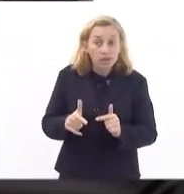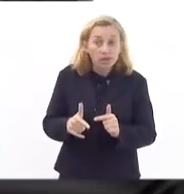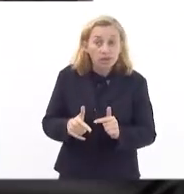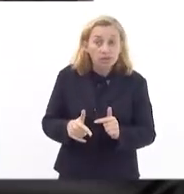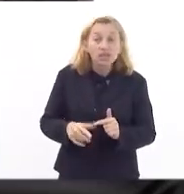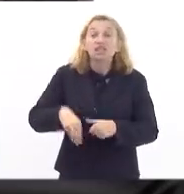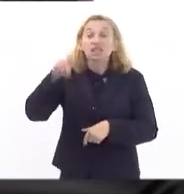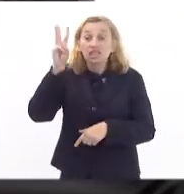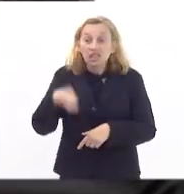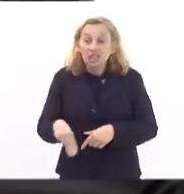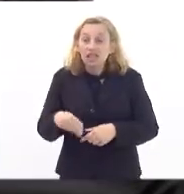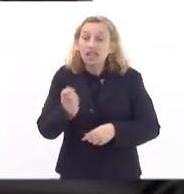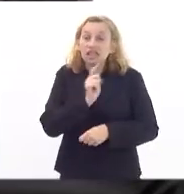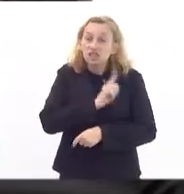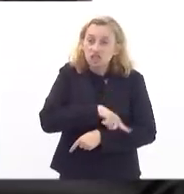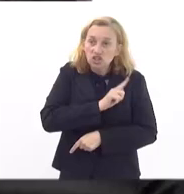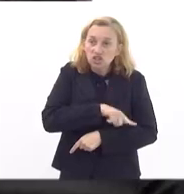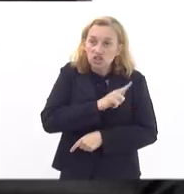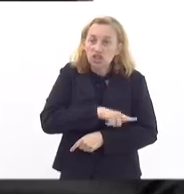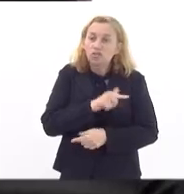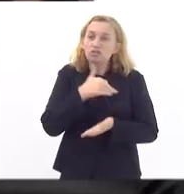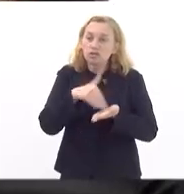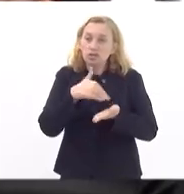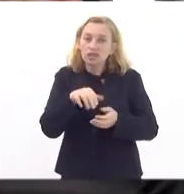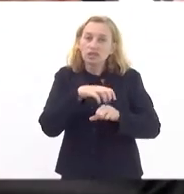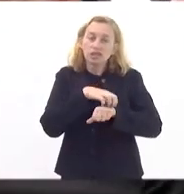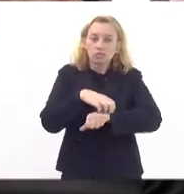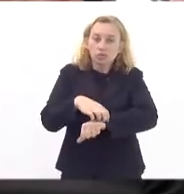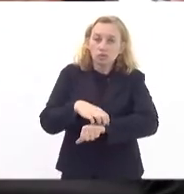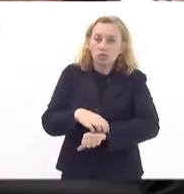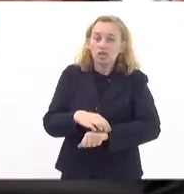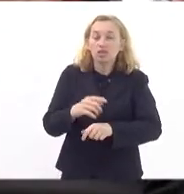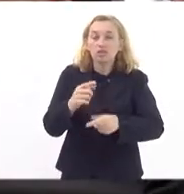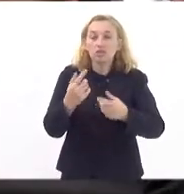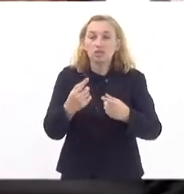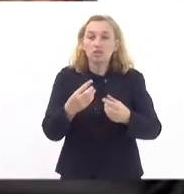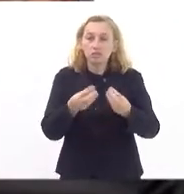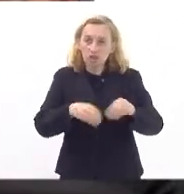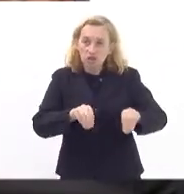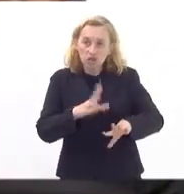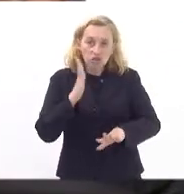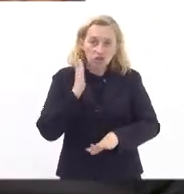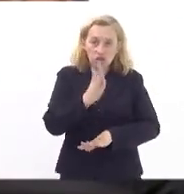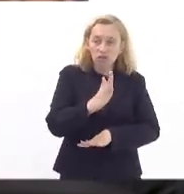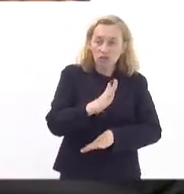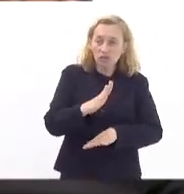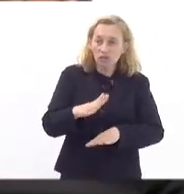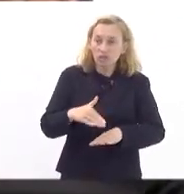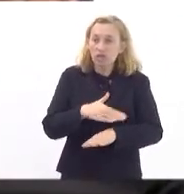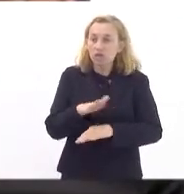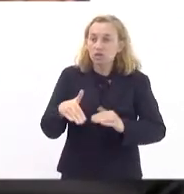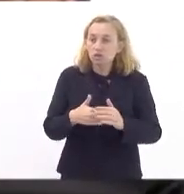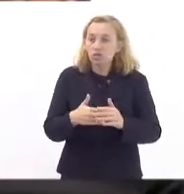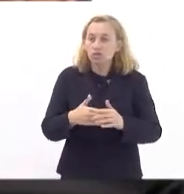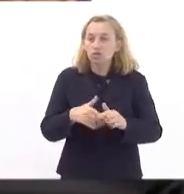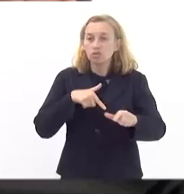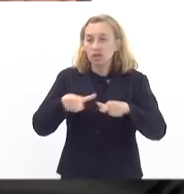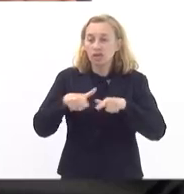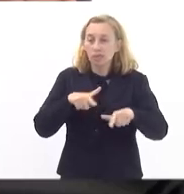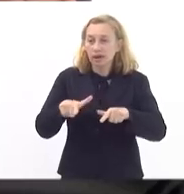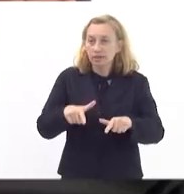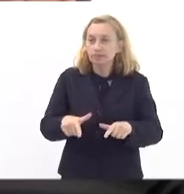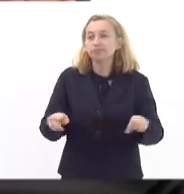de quem tá na G o transporte público porque isso afeta diretamente a mobilidade e o serviço prestado